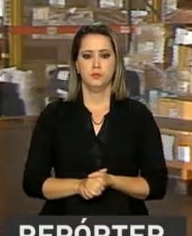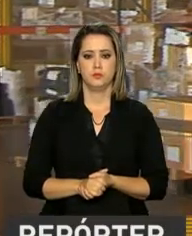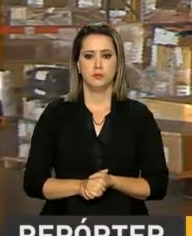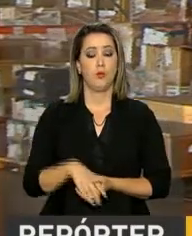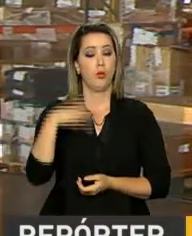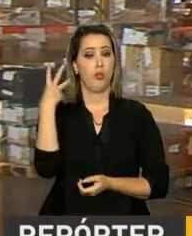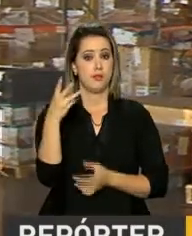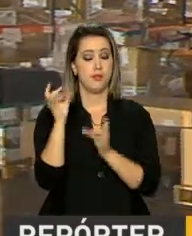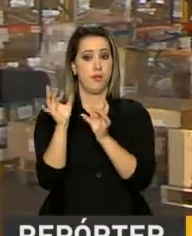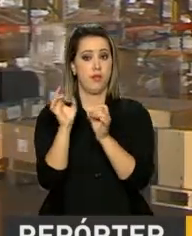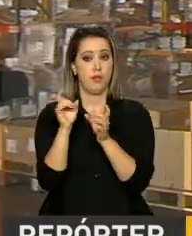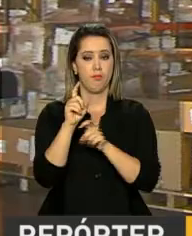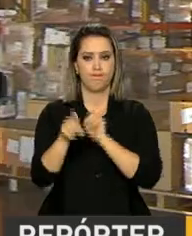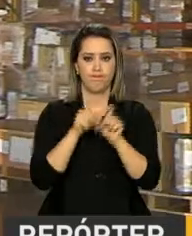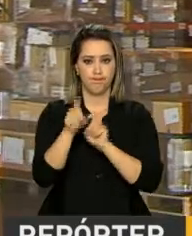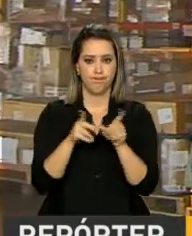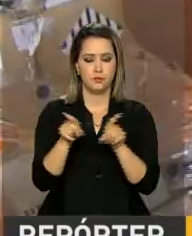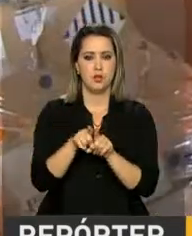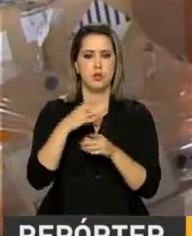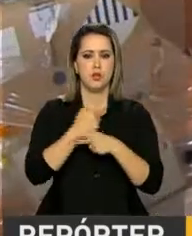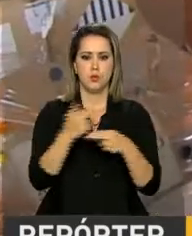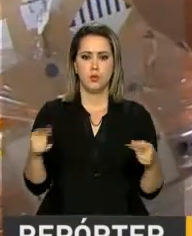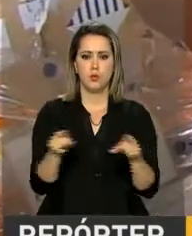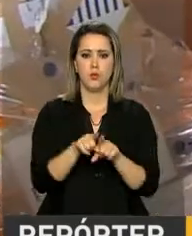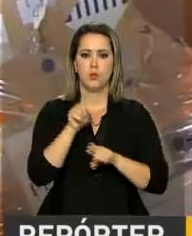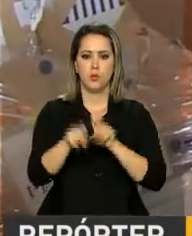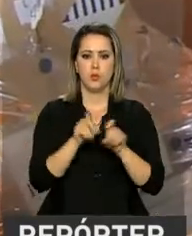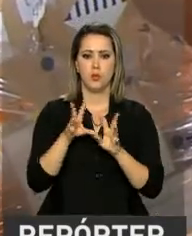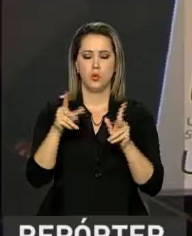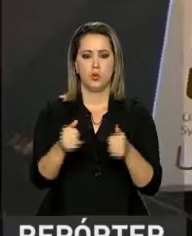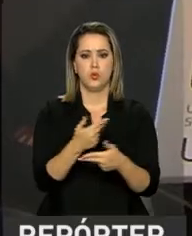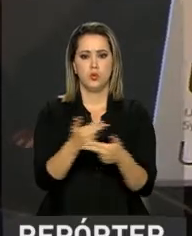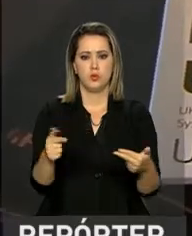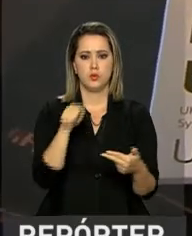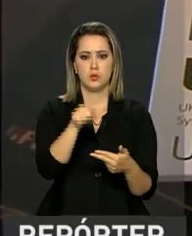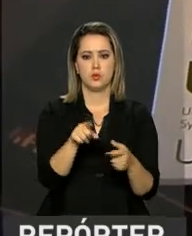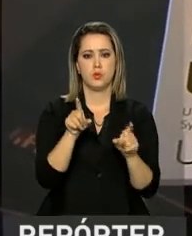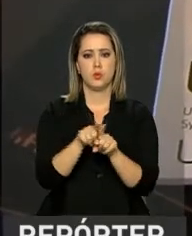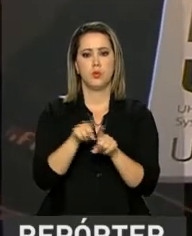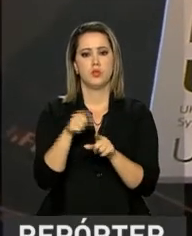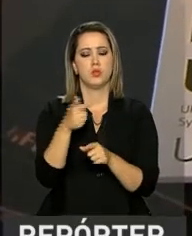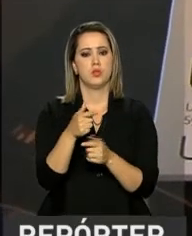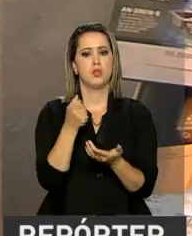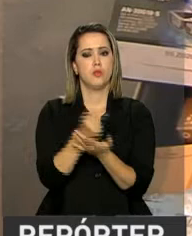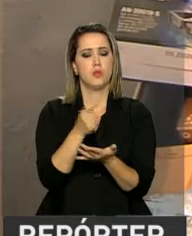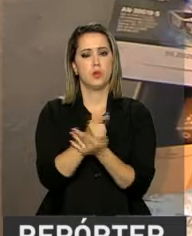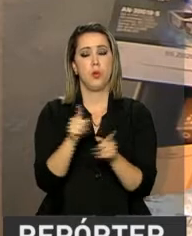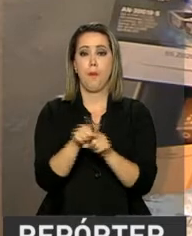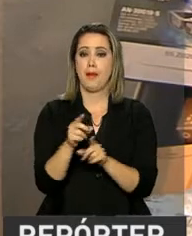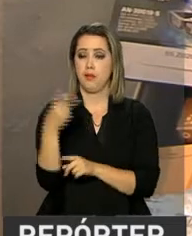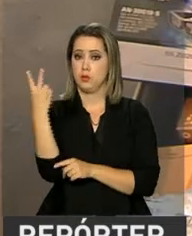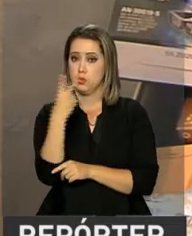No terceiro leilão eletrônico, itens industriais, eletrônicos e todas as mercadorias que não foram arrematadas